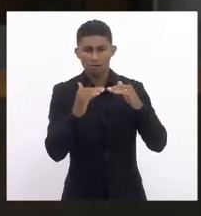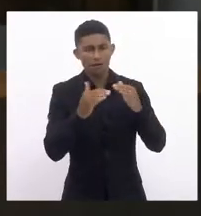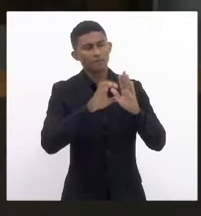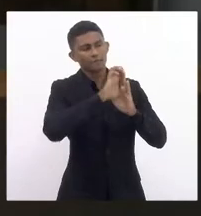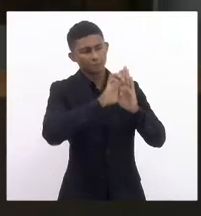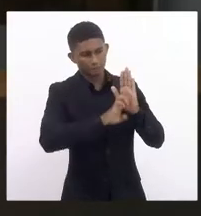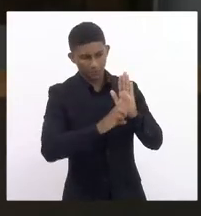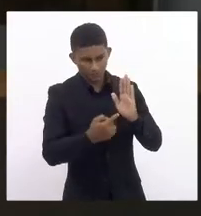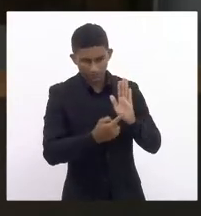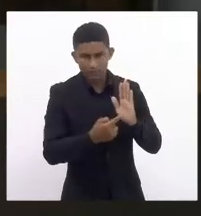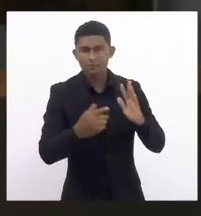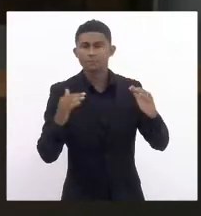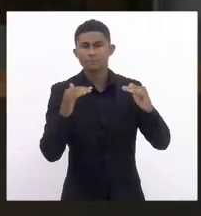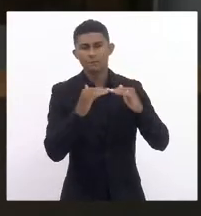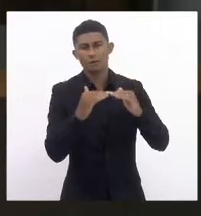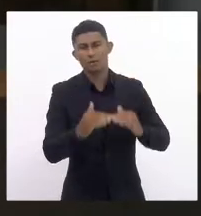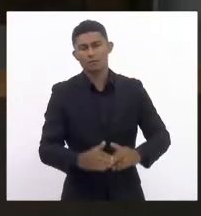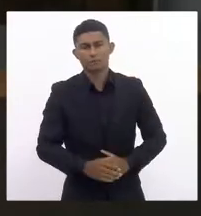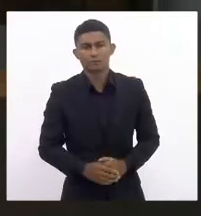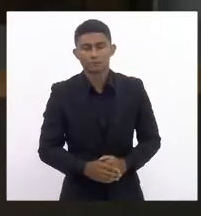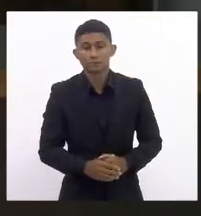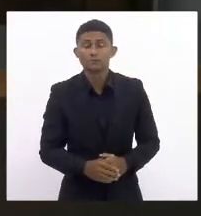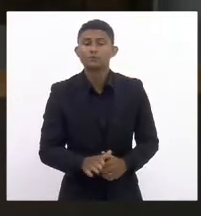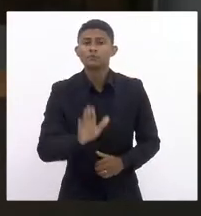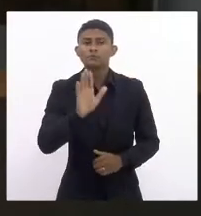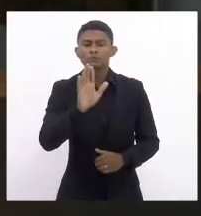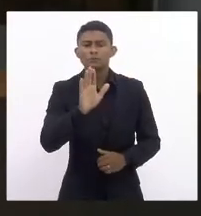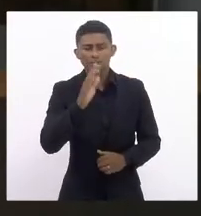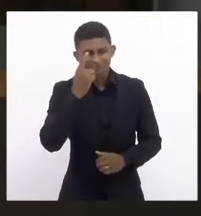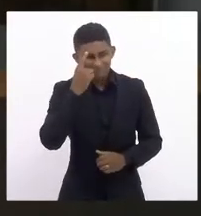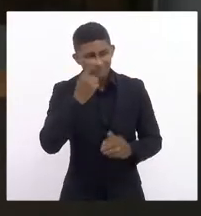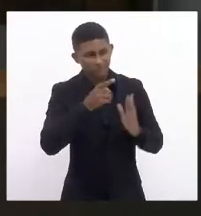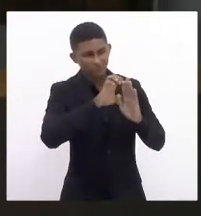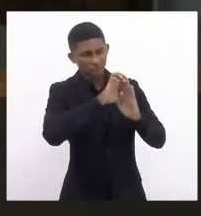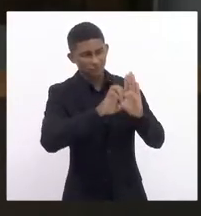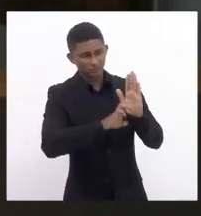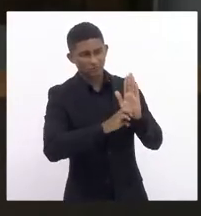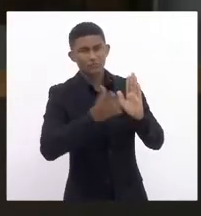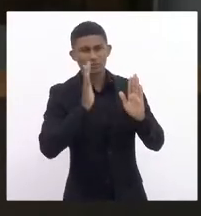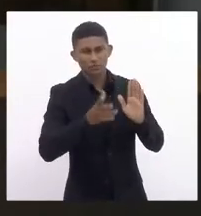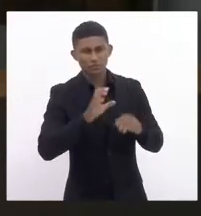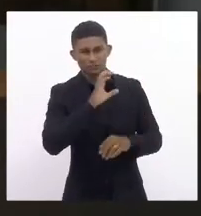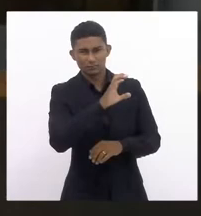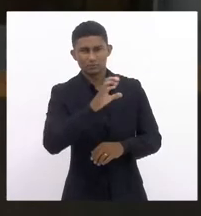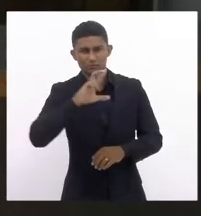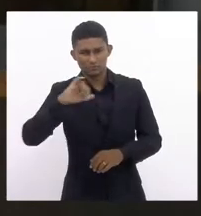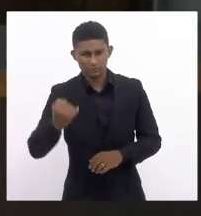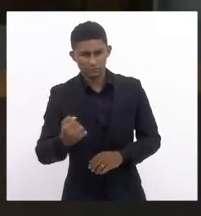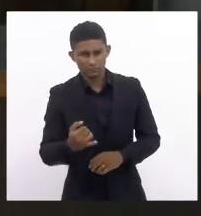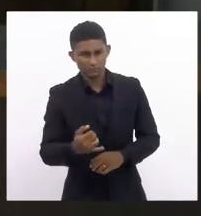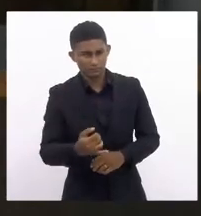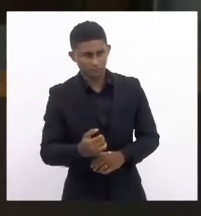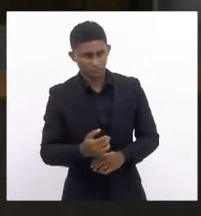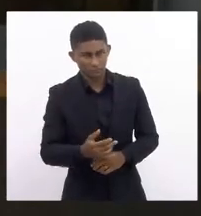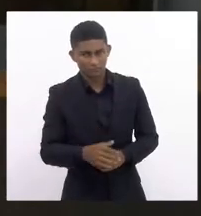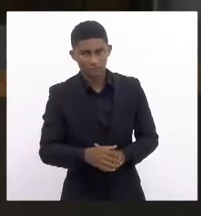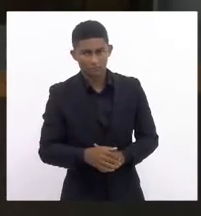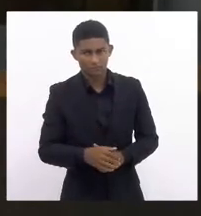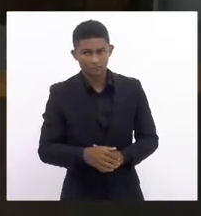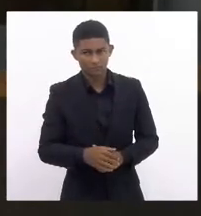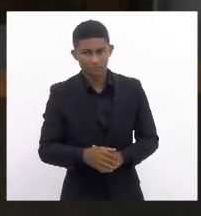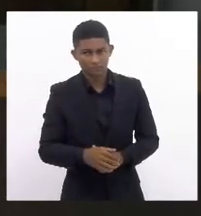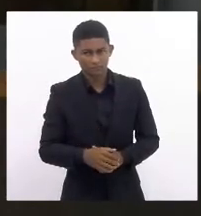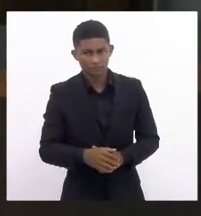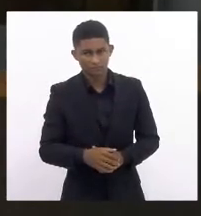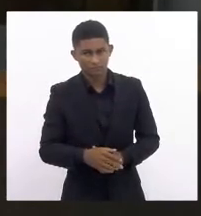emenda. E, no caso, a emenda, eu acho que já é a emenda da CCJ. Se for